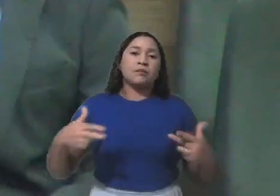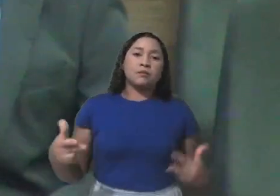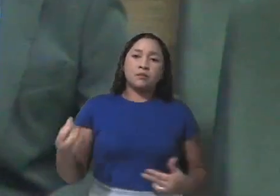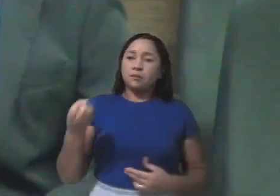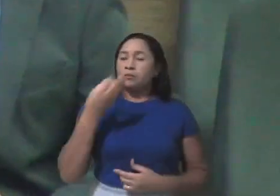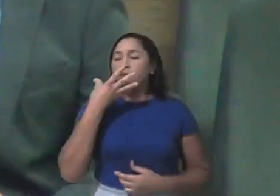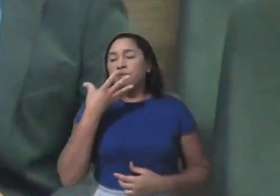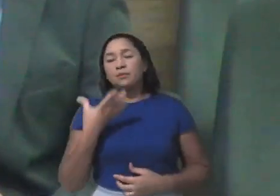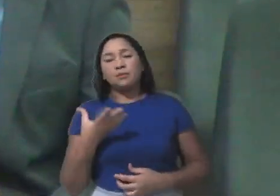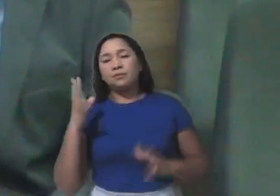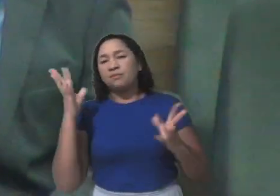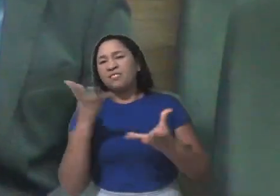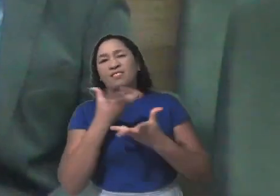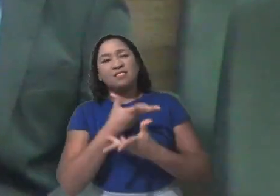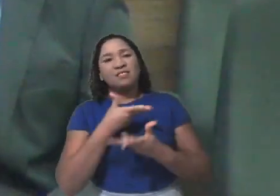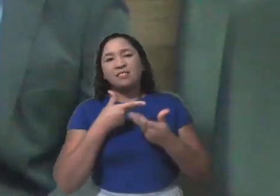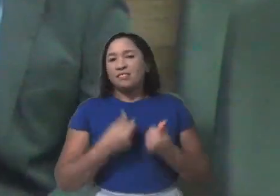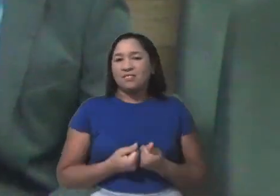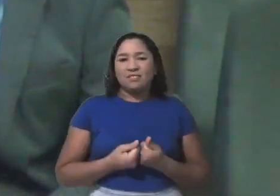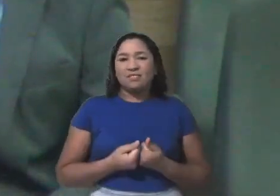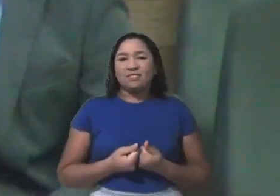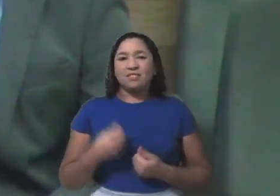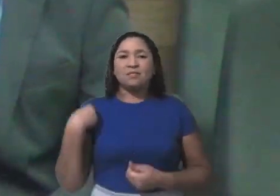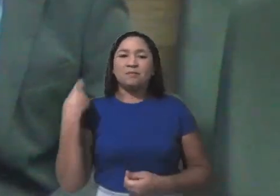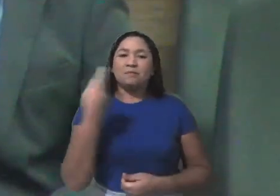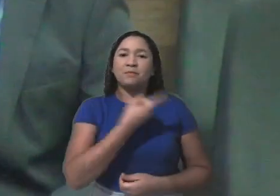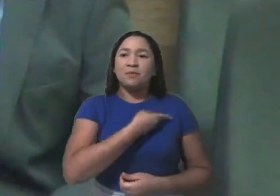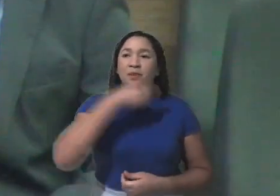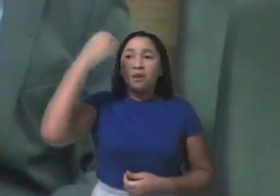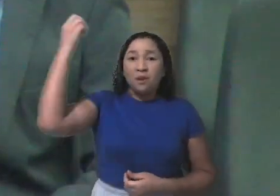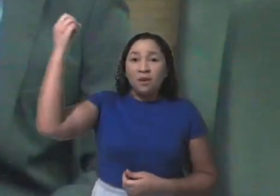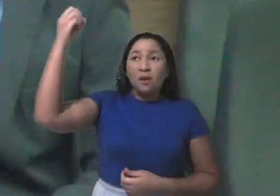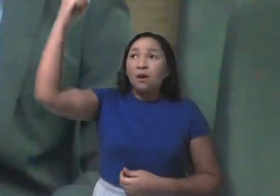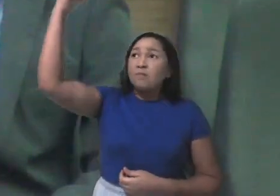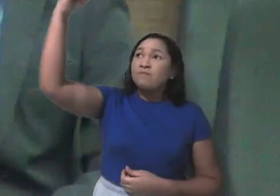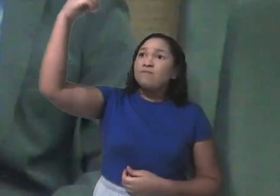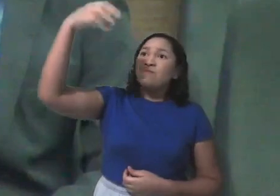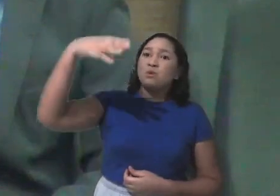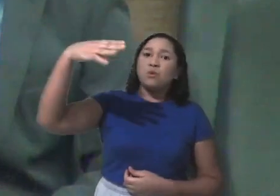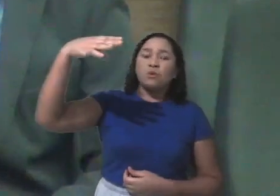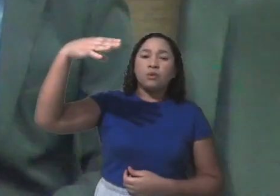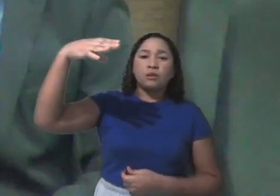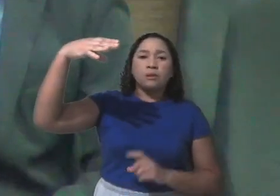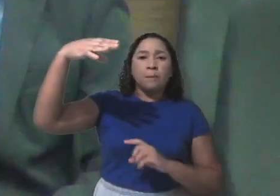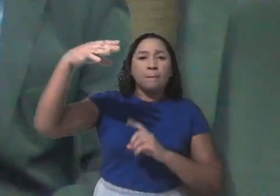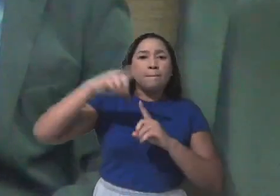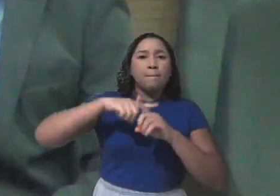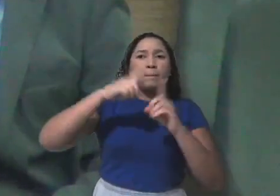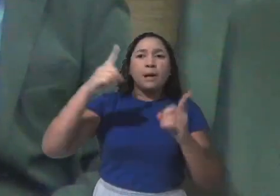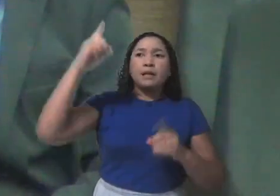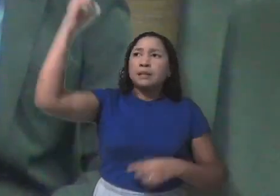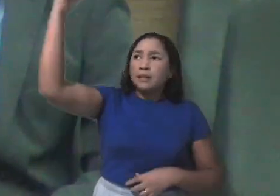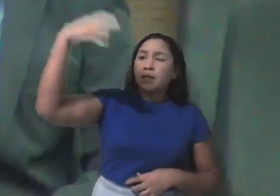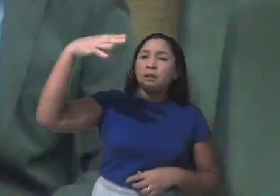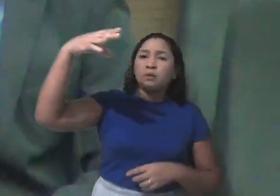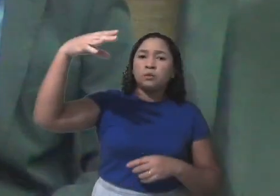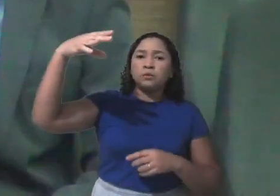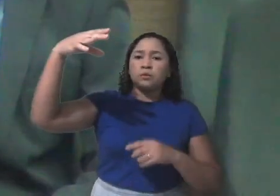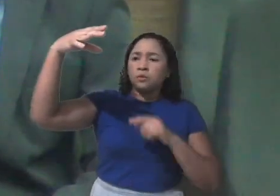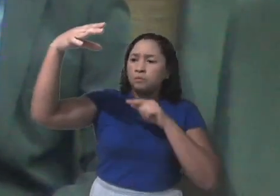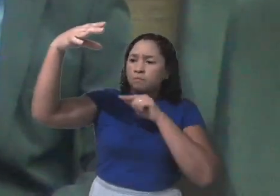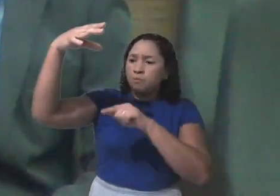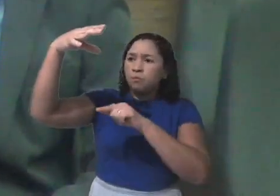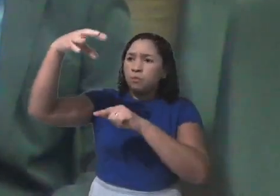do mundo, o sal da terra. É como a luz. Se apagarmos a luz daqui, a sala vai ficar escura. O mal